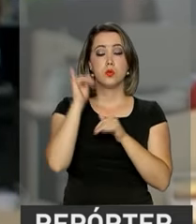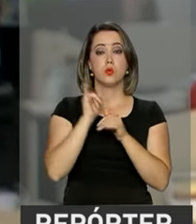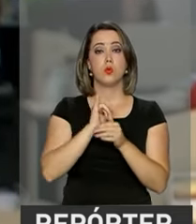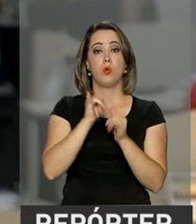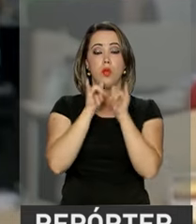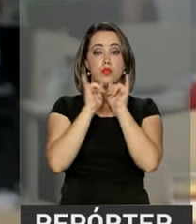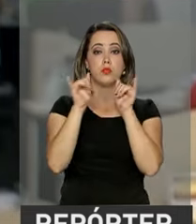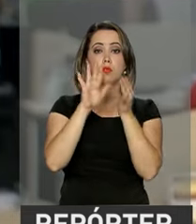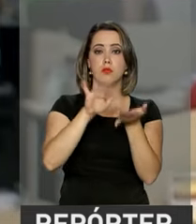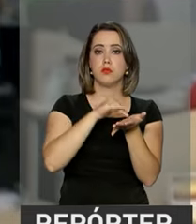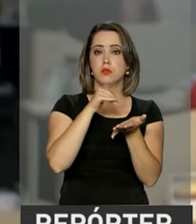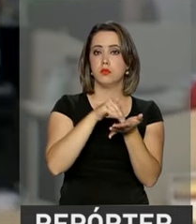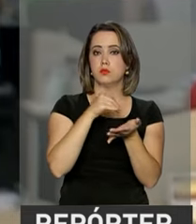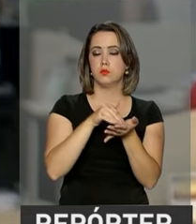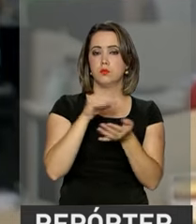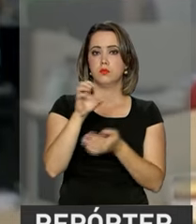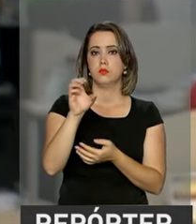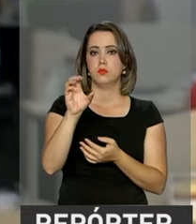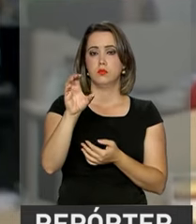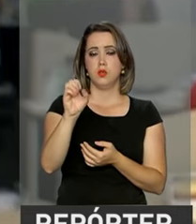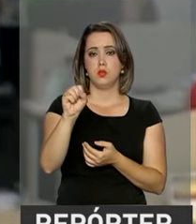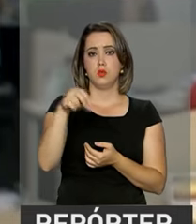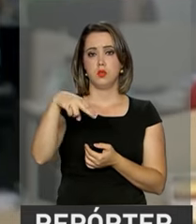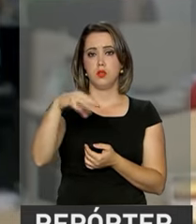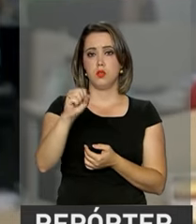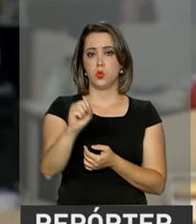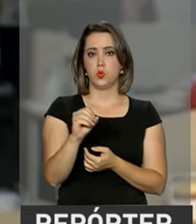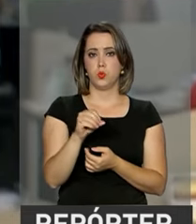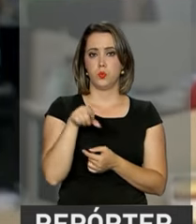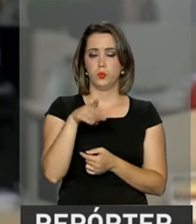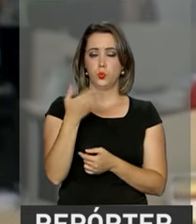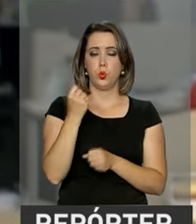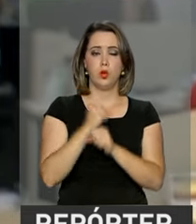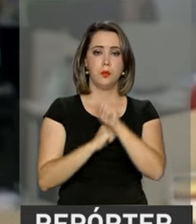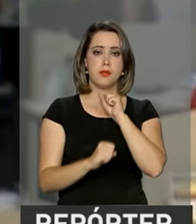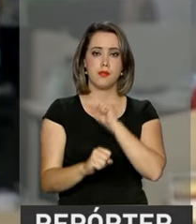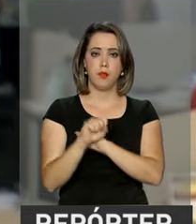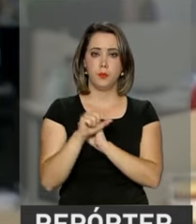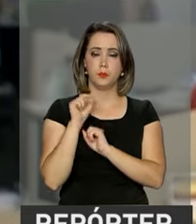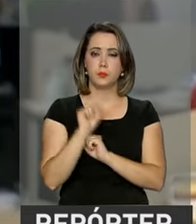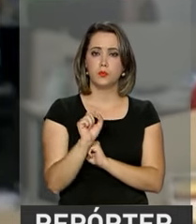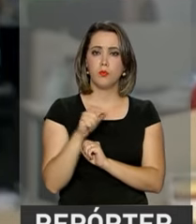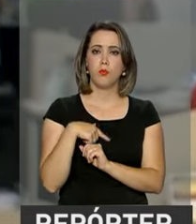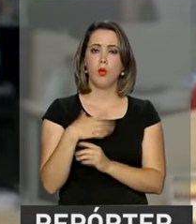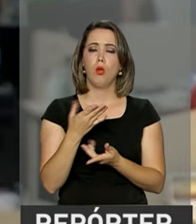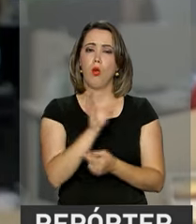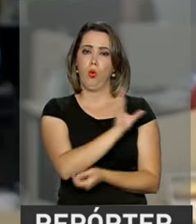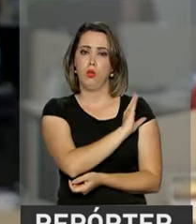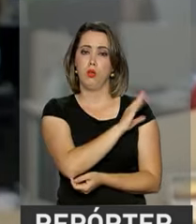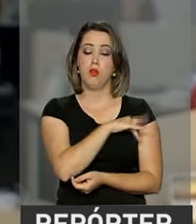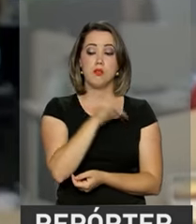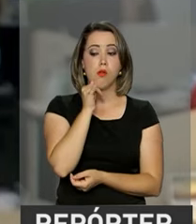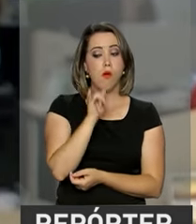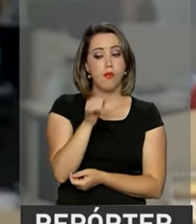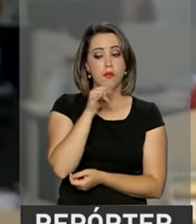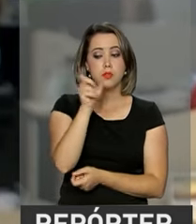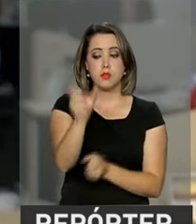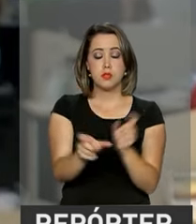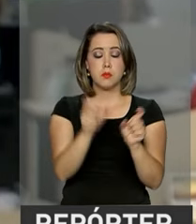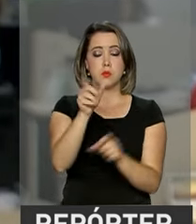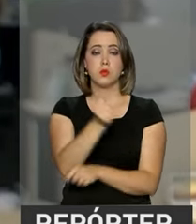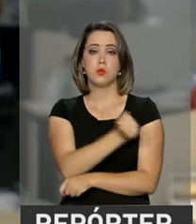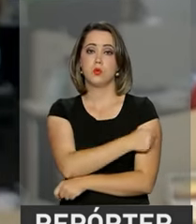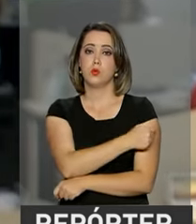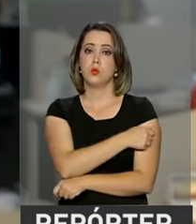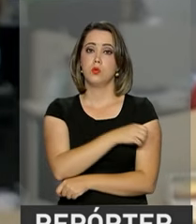matrícula inicial do censo escolar do fim do ano passado. A recomendação da Coordenação Geral do Censo Escolar é que os usuários do